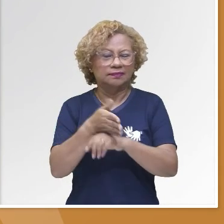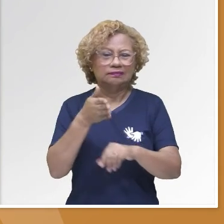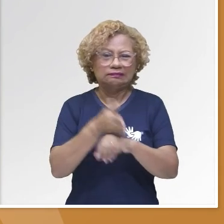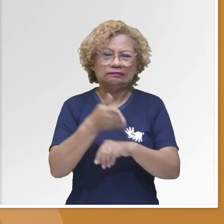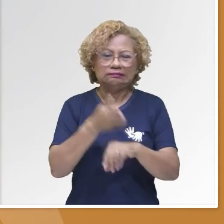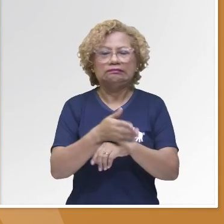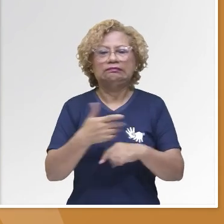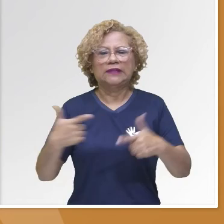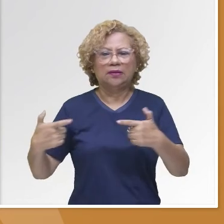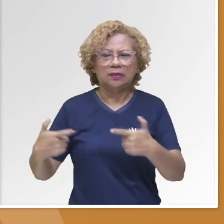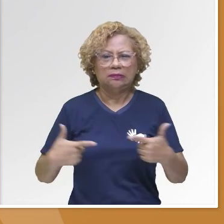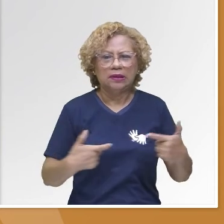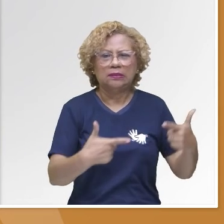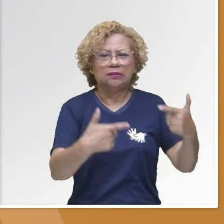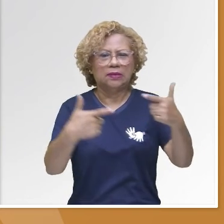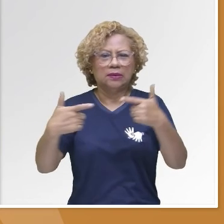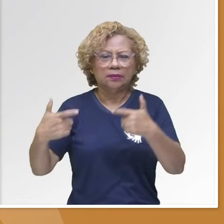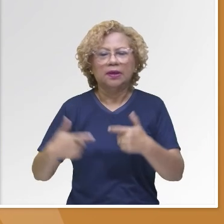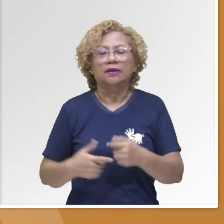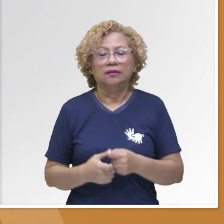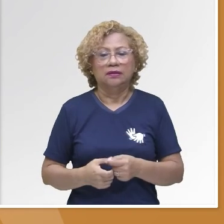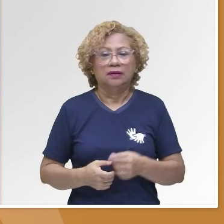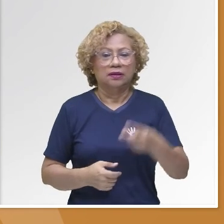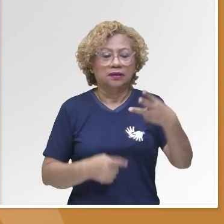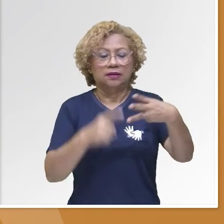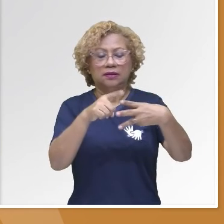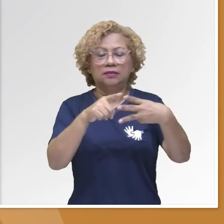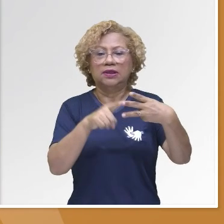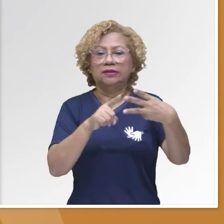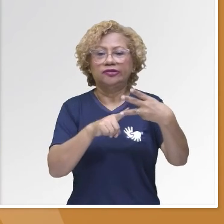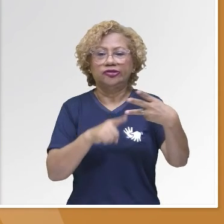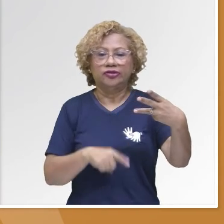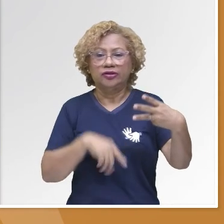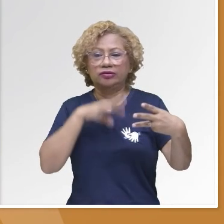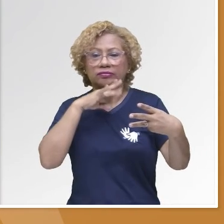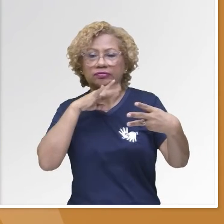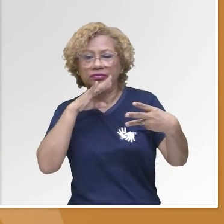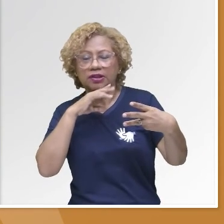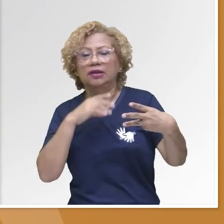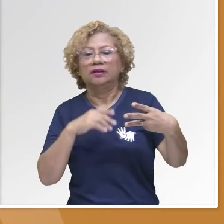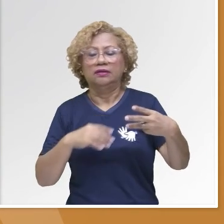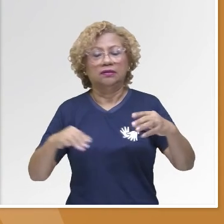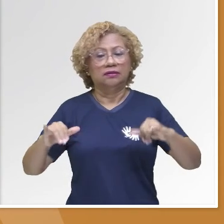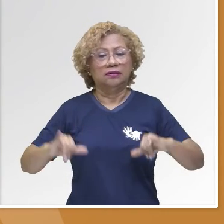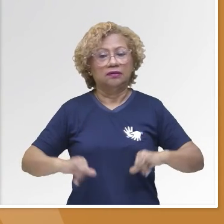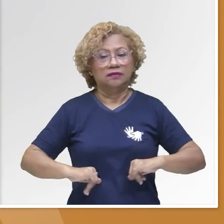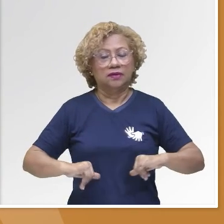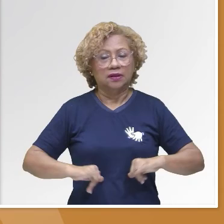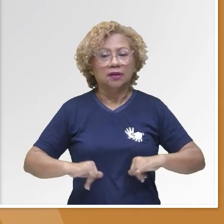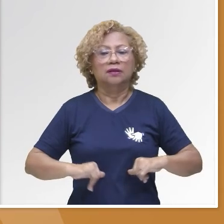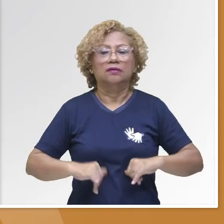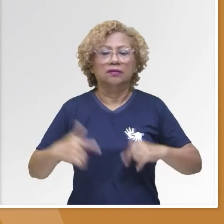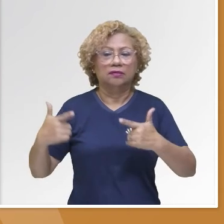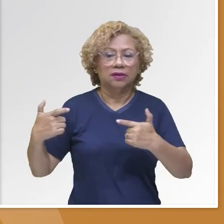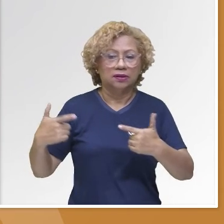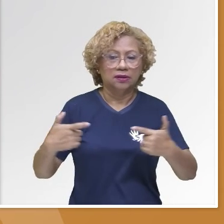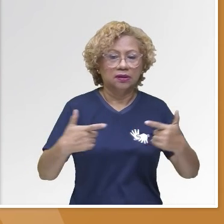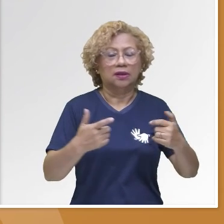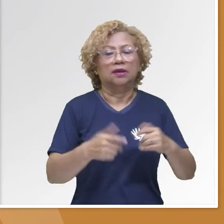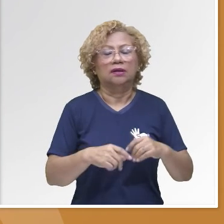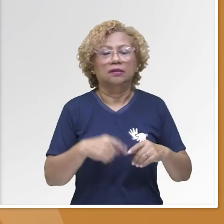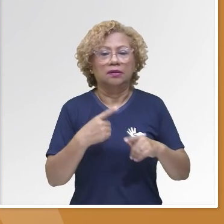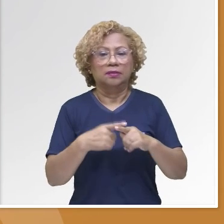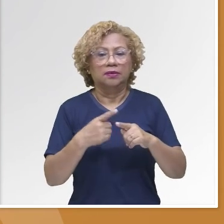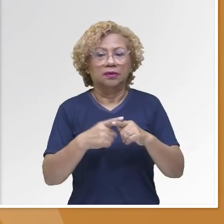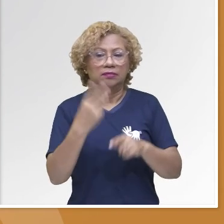Então, esses 3 países estavam entre, né, esses 2 países e acabaram também sofrendo com a Segunda Guerra Mundial, porém se